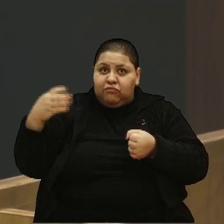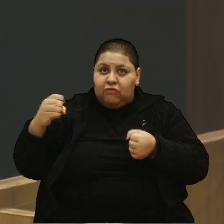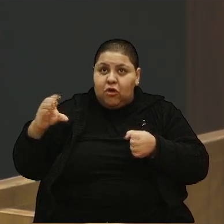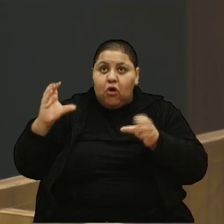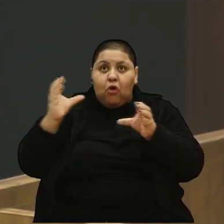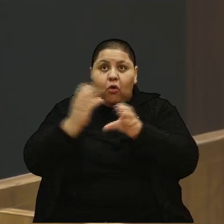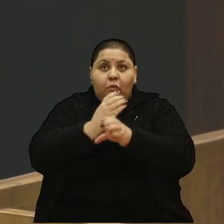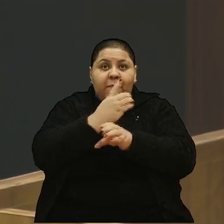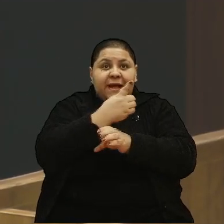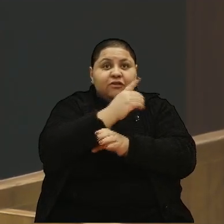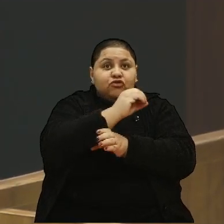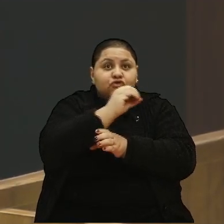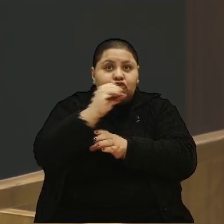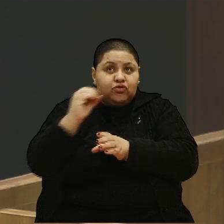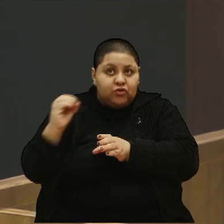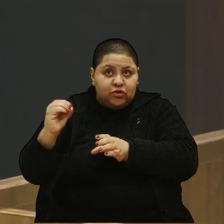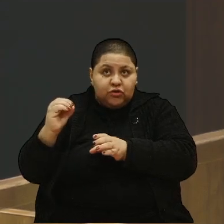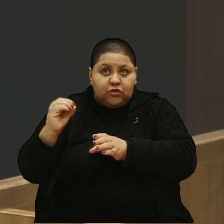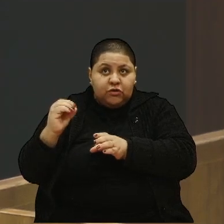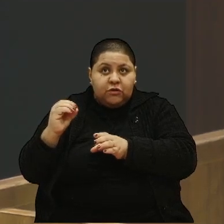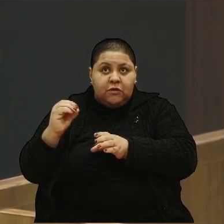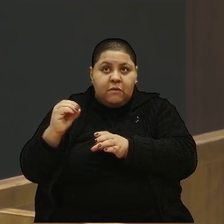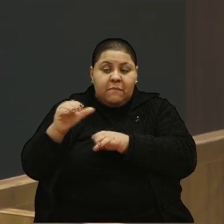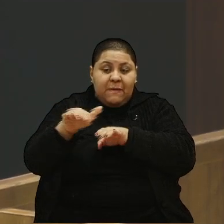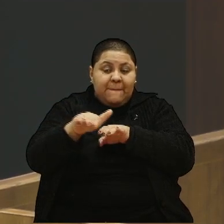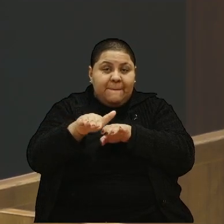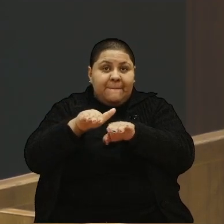para 3 atravessarem a faixa.